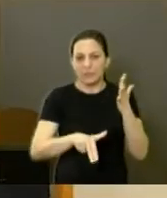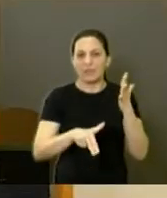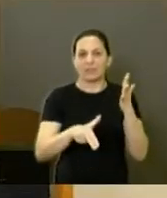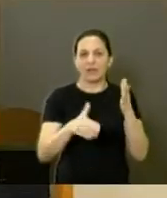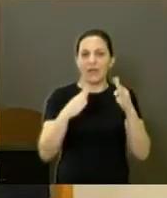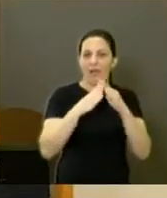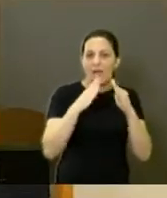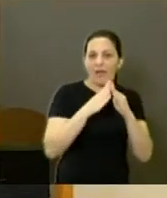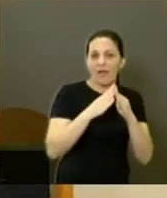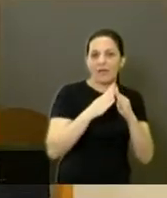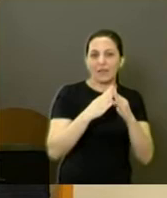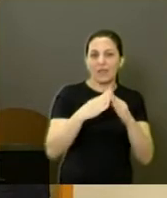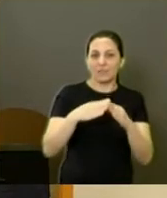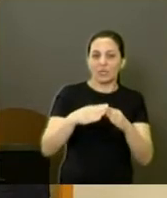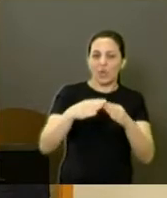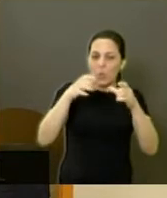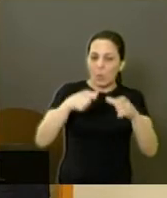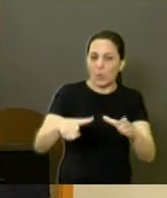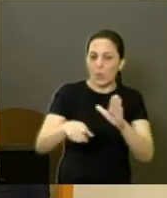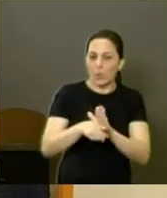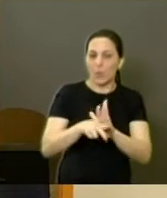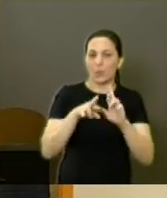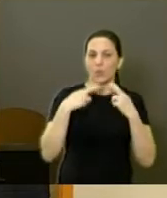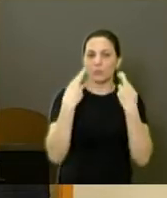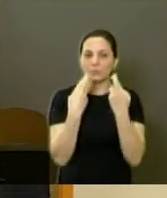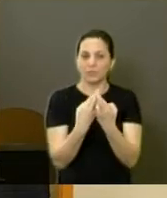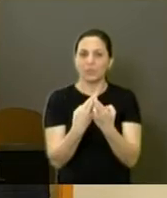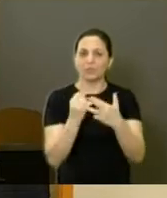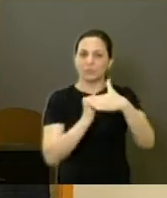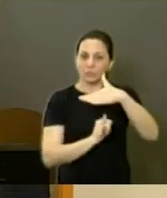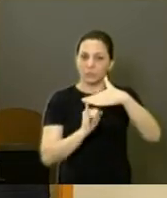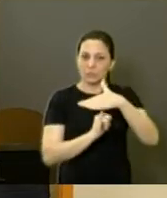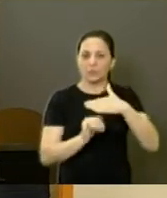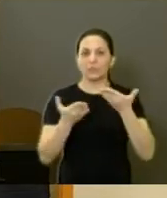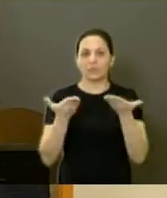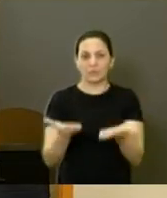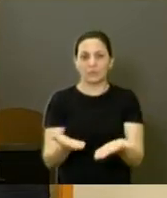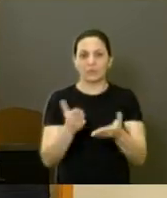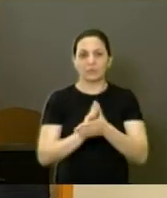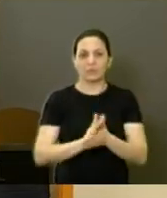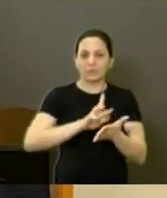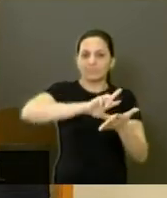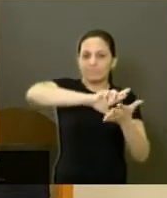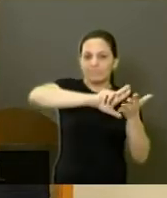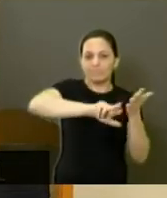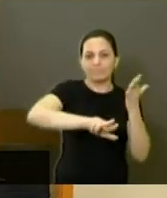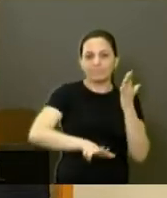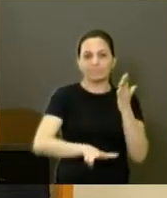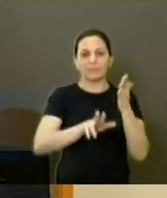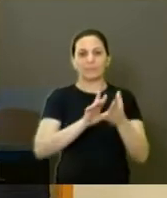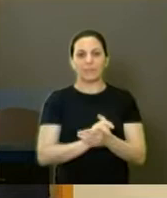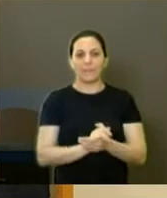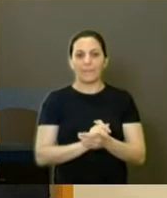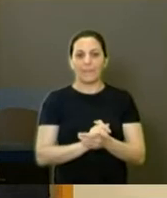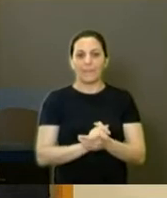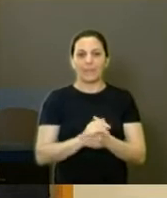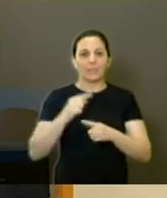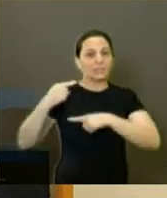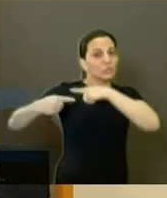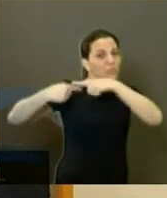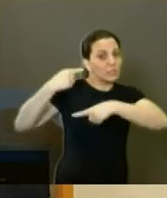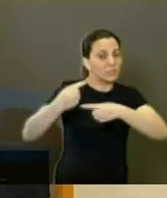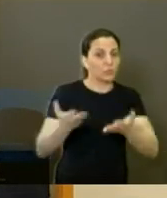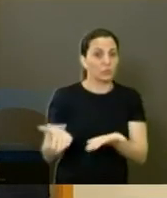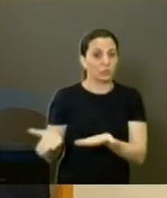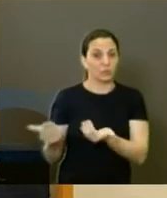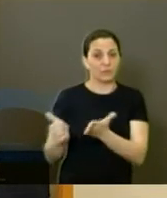casa, essa casa para ser a sede da entidade. Enfim, é muita coisa. É muita coisa. Né? E uma geração inteira de jovens de Araraquara